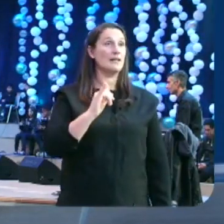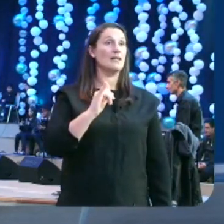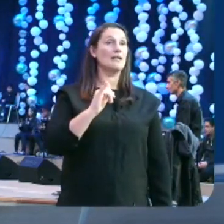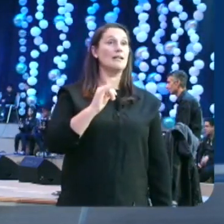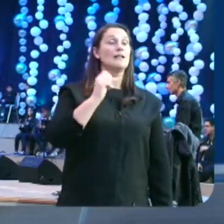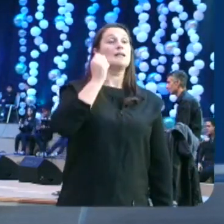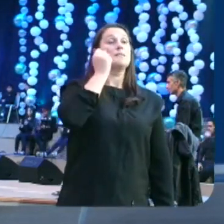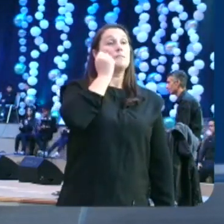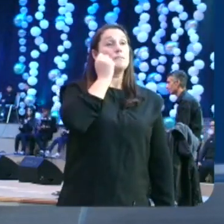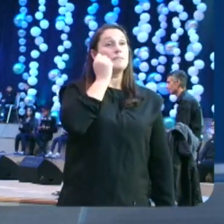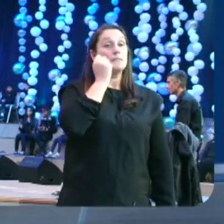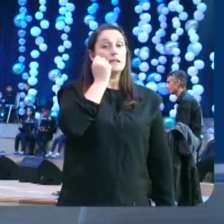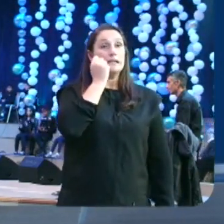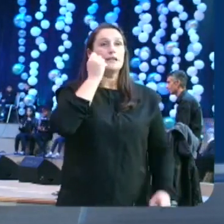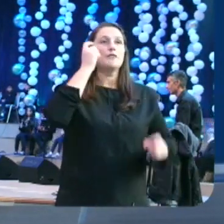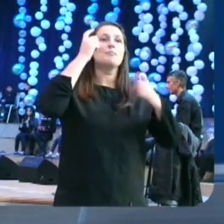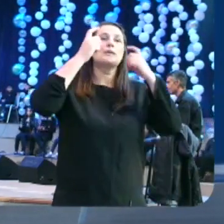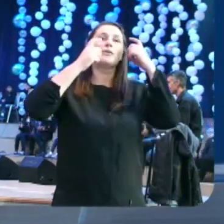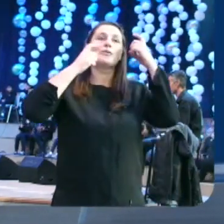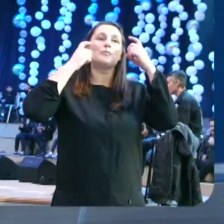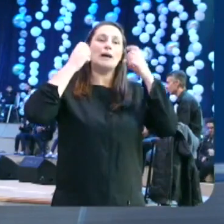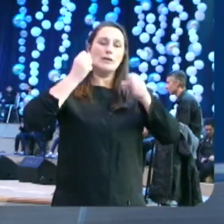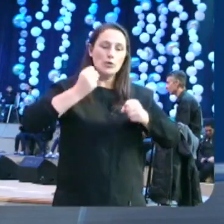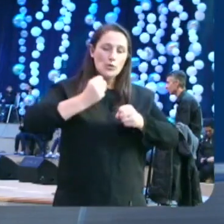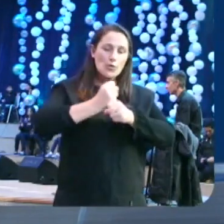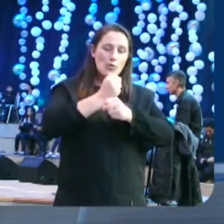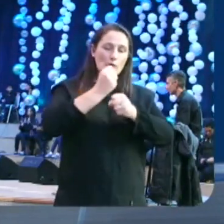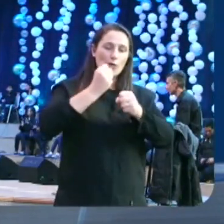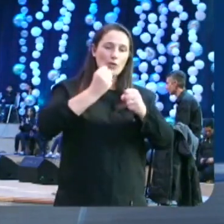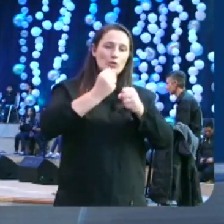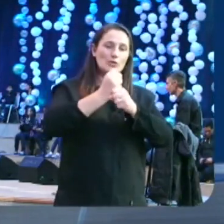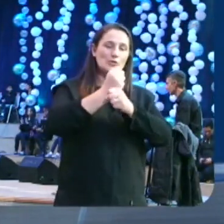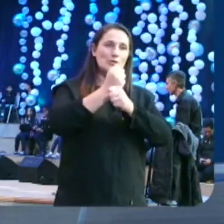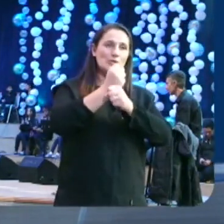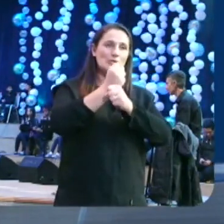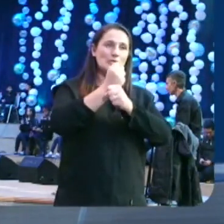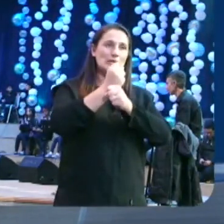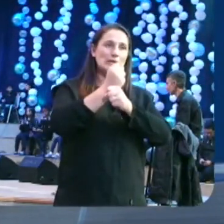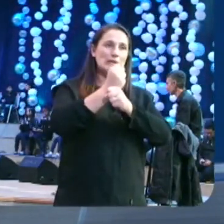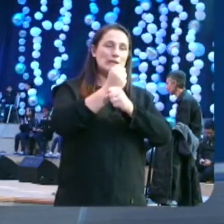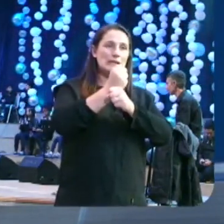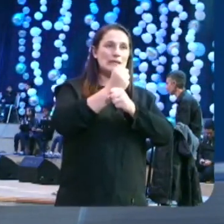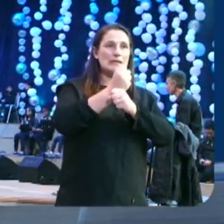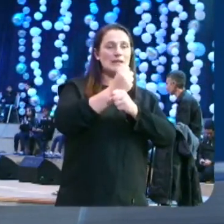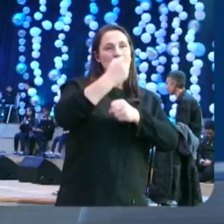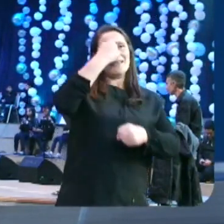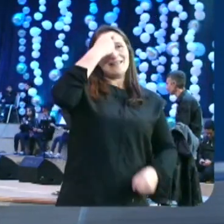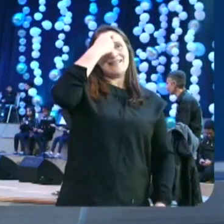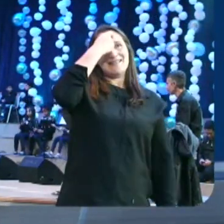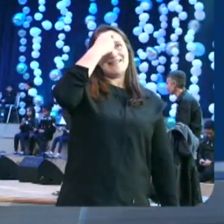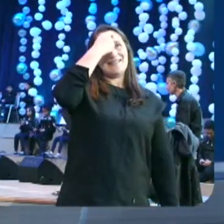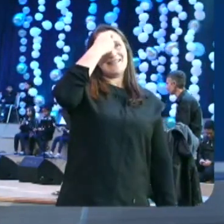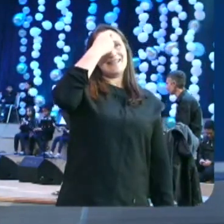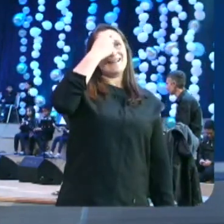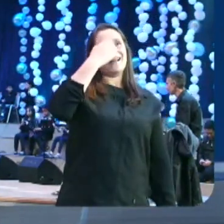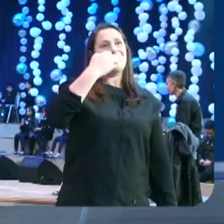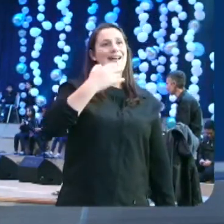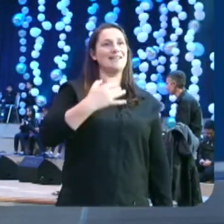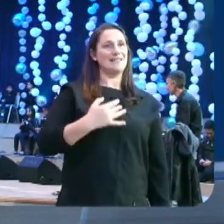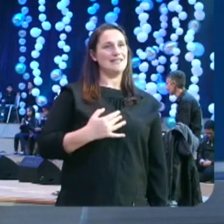estamos preocupados em construir um ser completo e integral, que